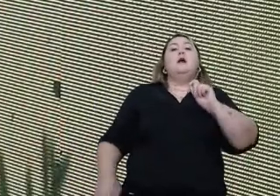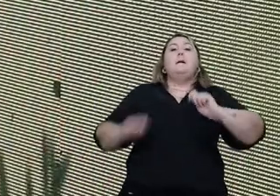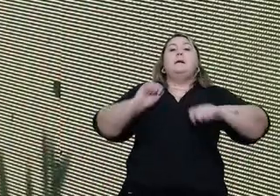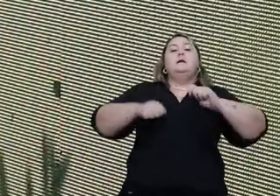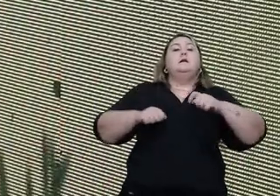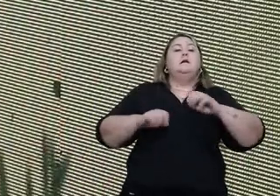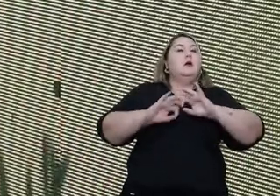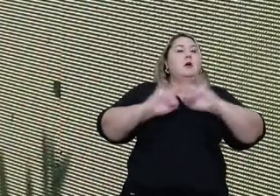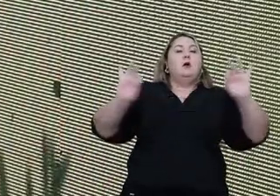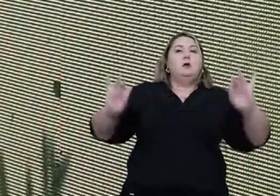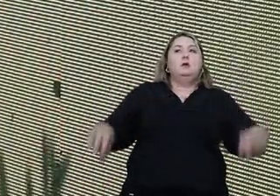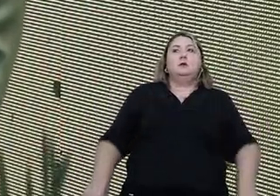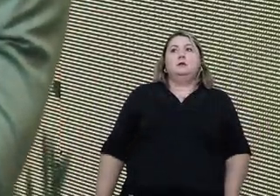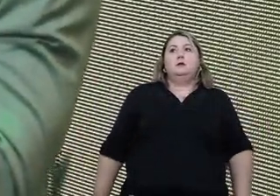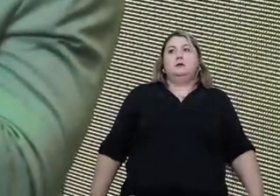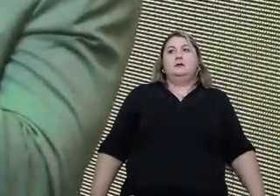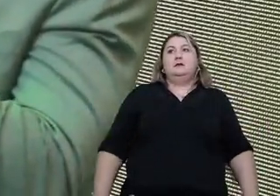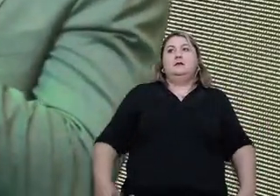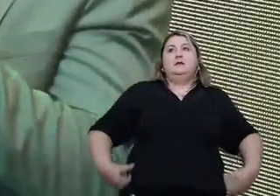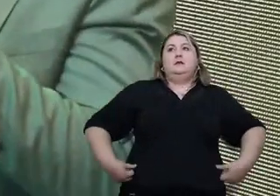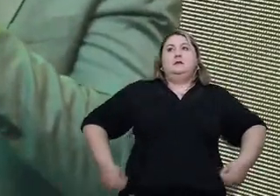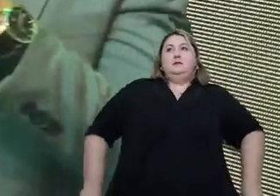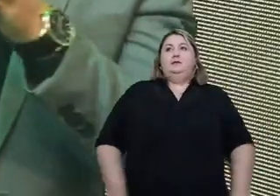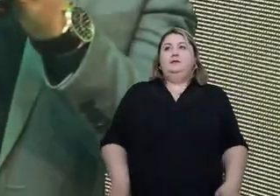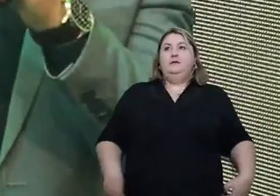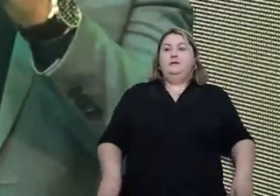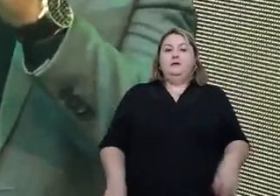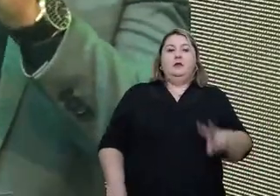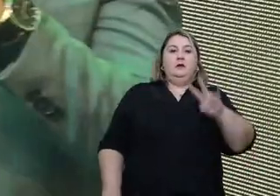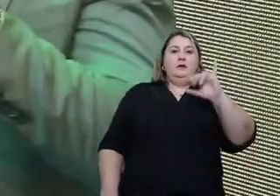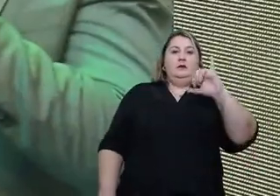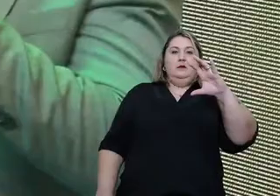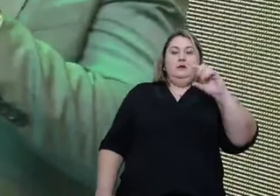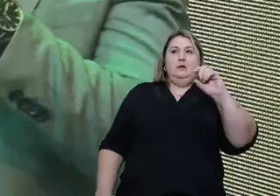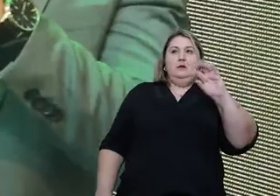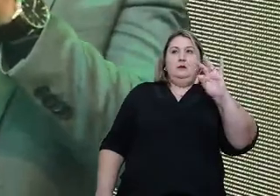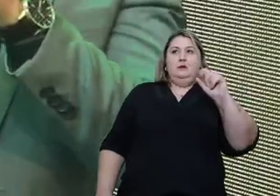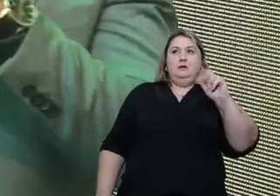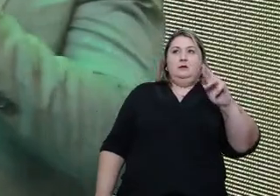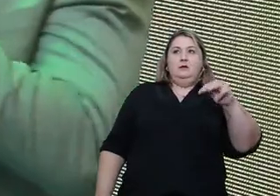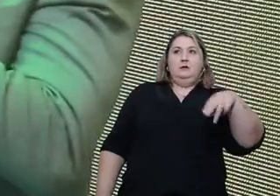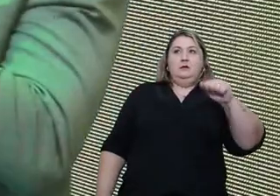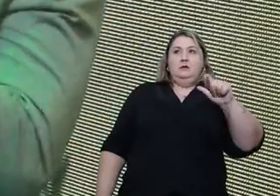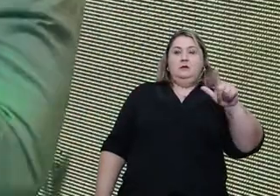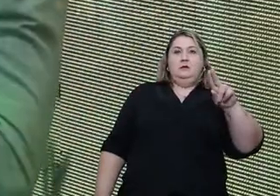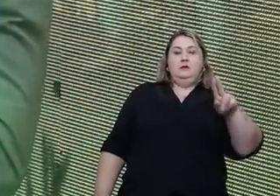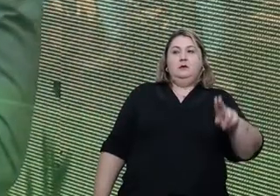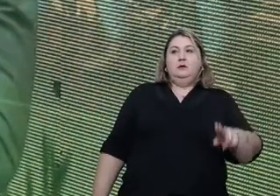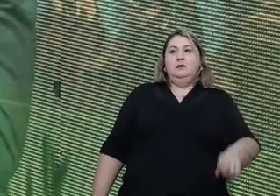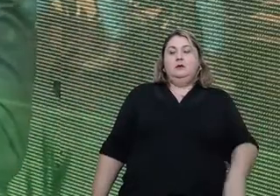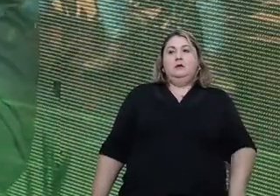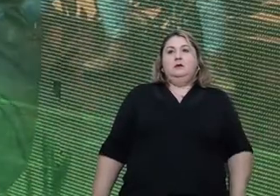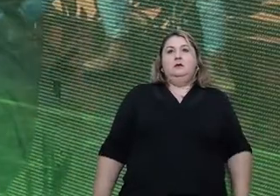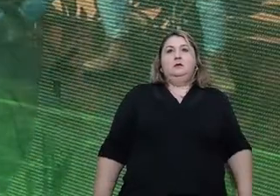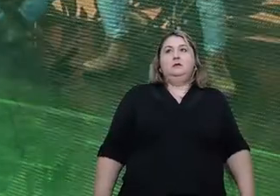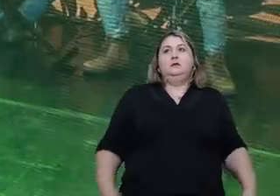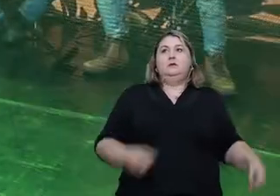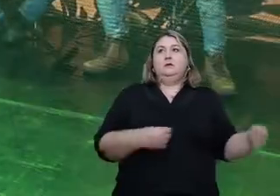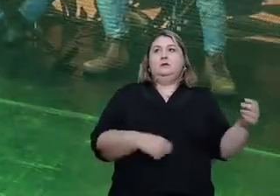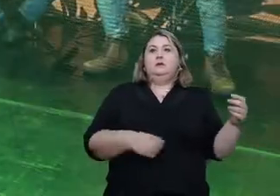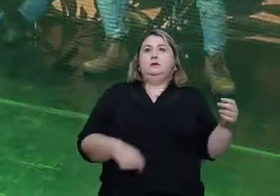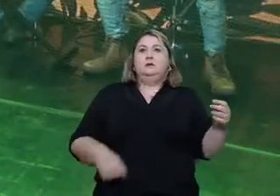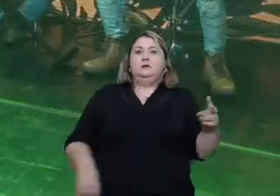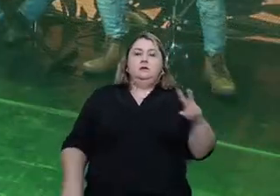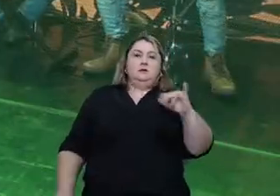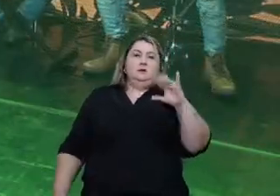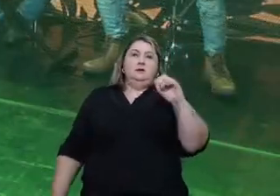banda tocar tá valendo. Olha a moral que vocês estão aqui. Vitor e Malu, agora é com vocês. Vamos fazer agora então as modas de viola?